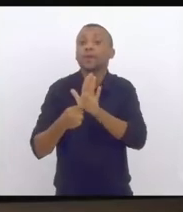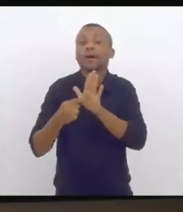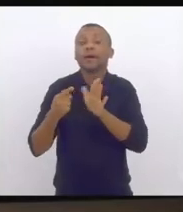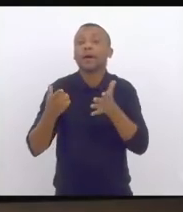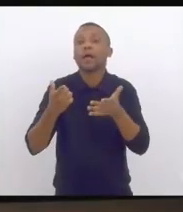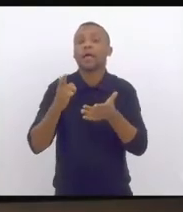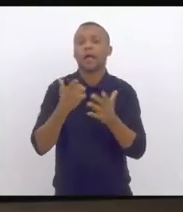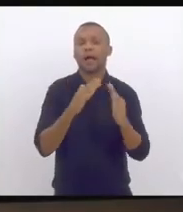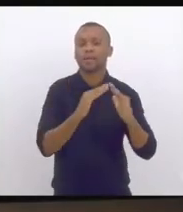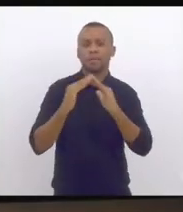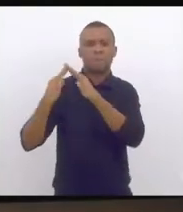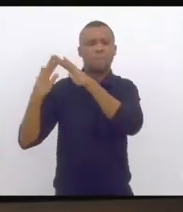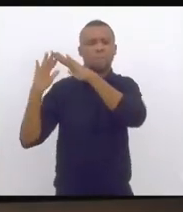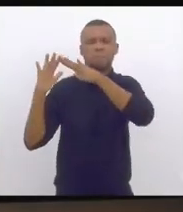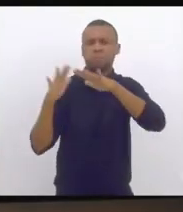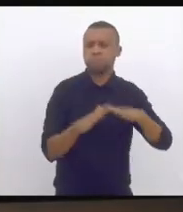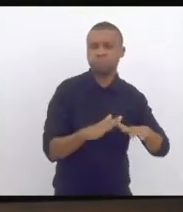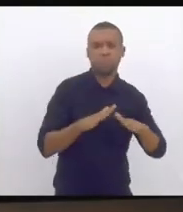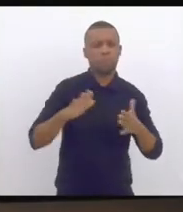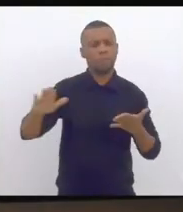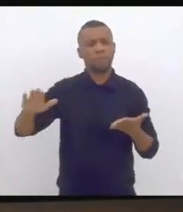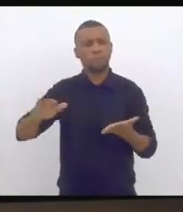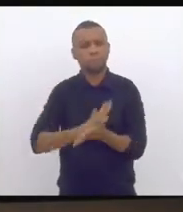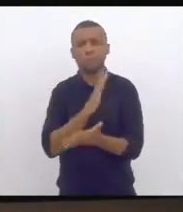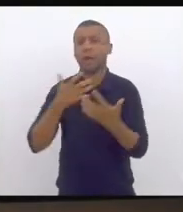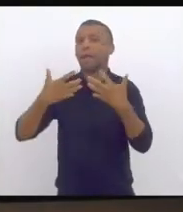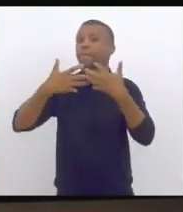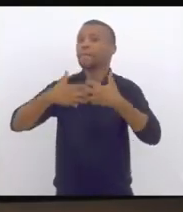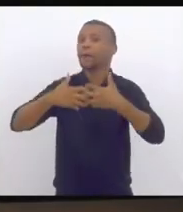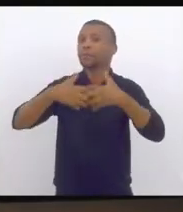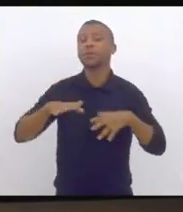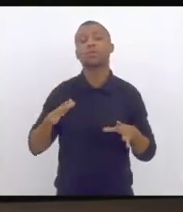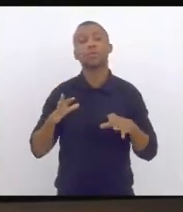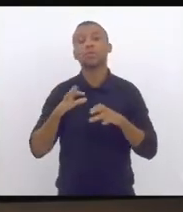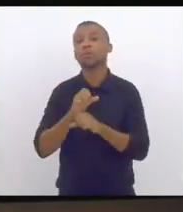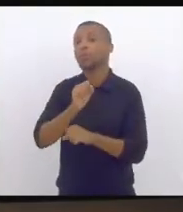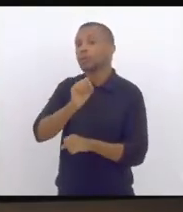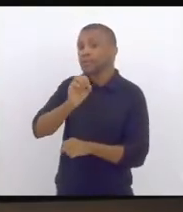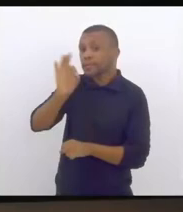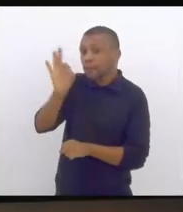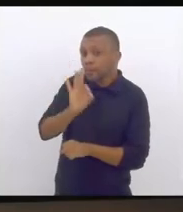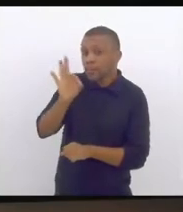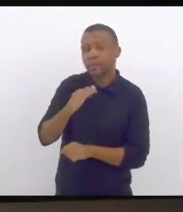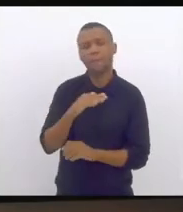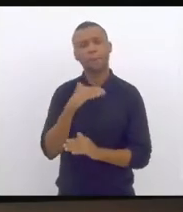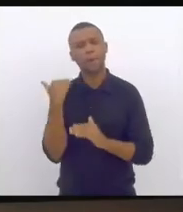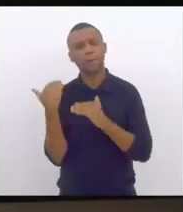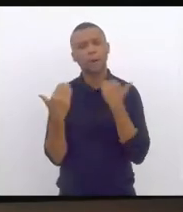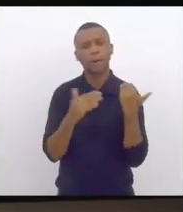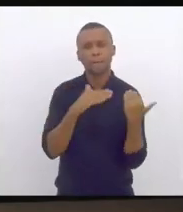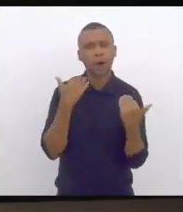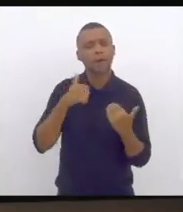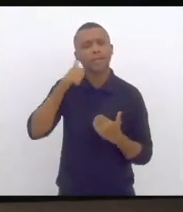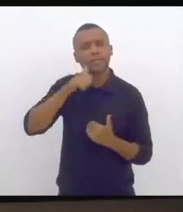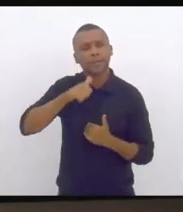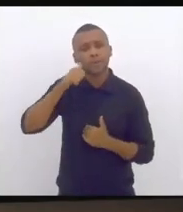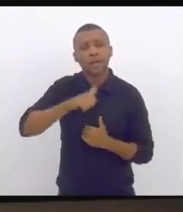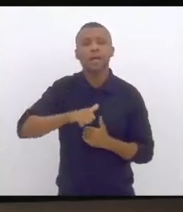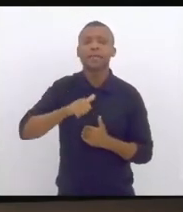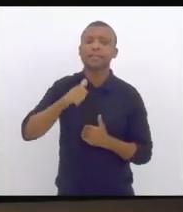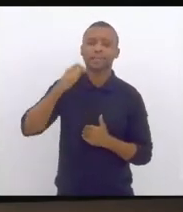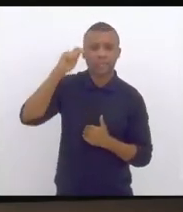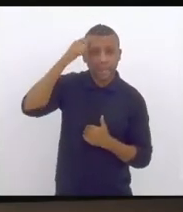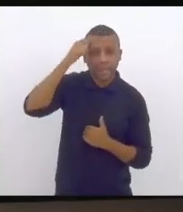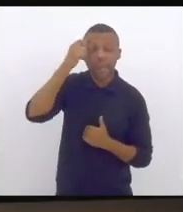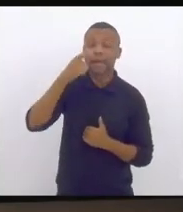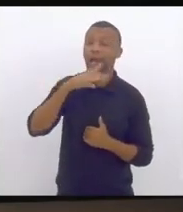morreram mais mulheres, onde 80% das mortes foram de mulheres negras e de adolescentes